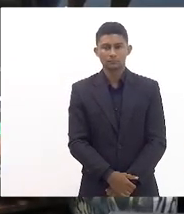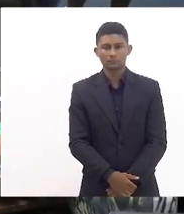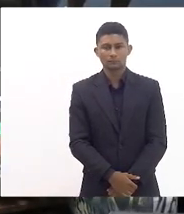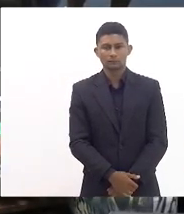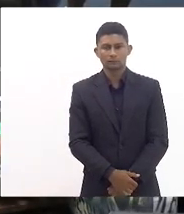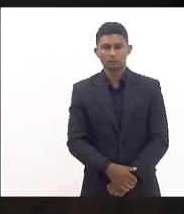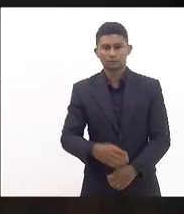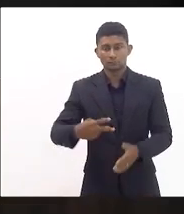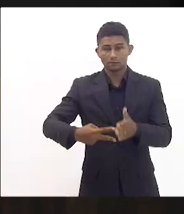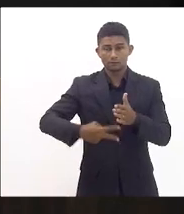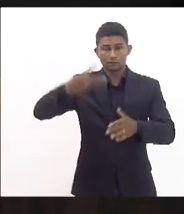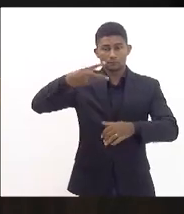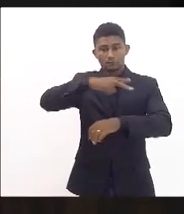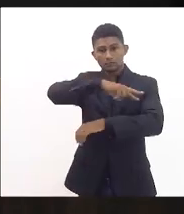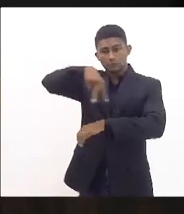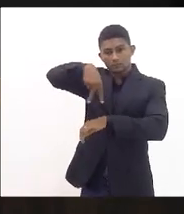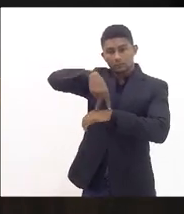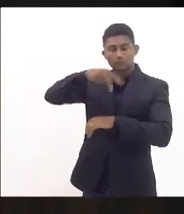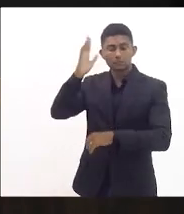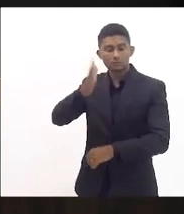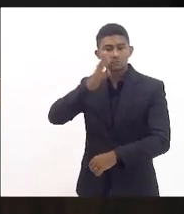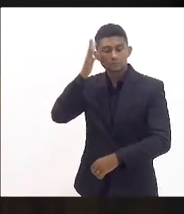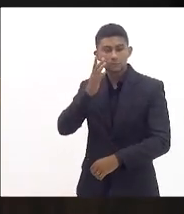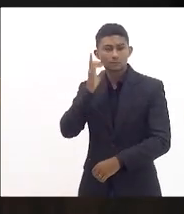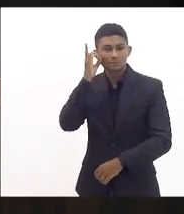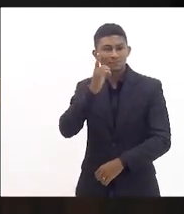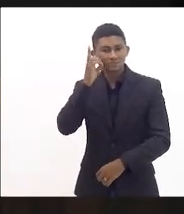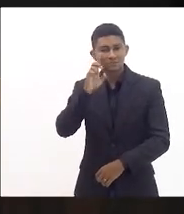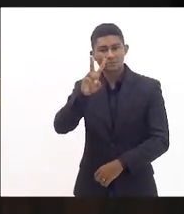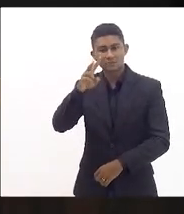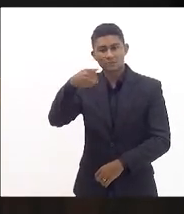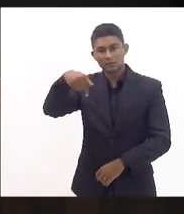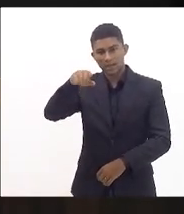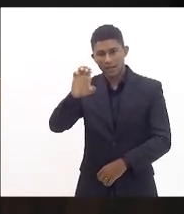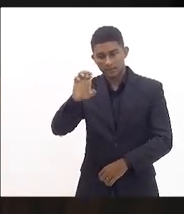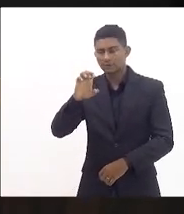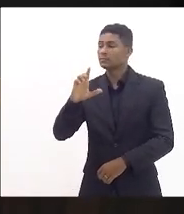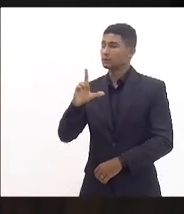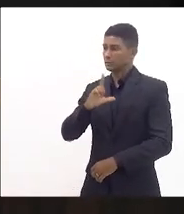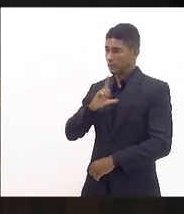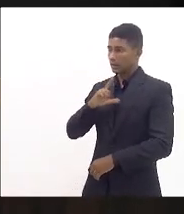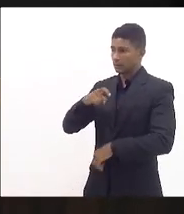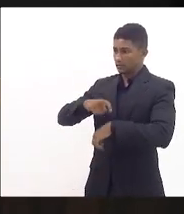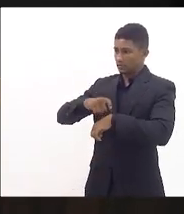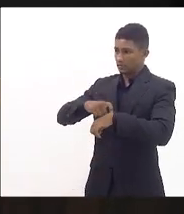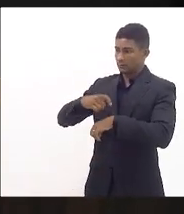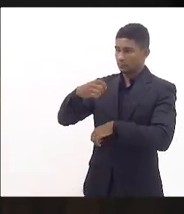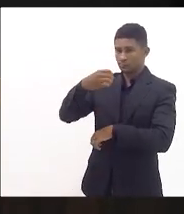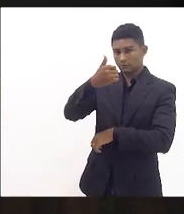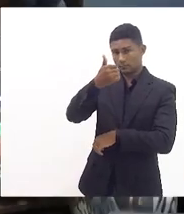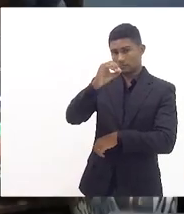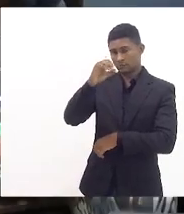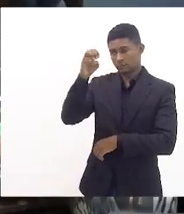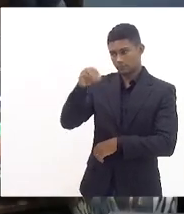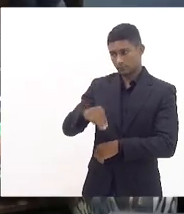Próximo orador inscrito é o nobre deputado Waldeck Carneiro. Vossa Excelência dispõe de 10 minutos no tempo regimental.